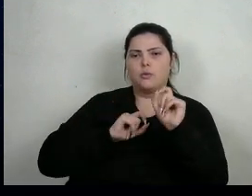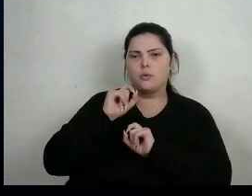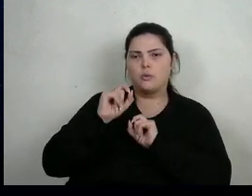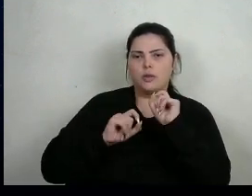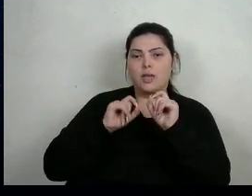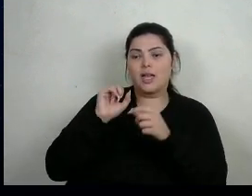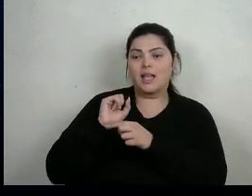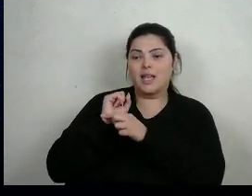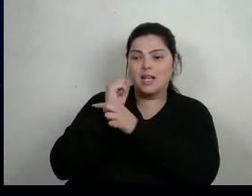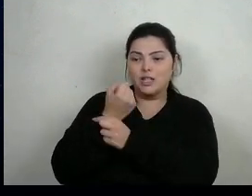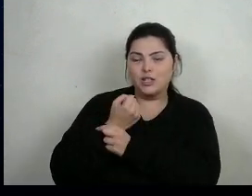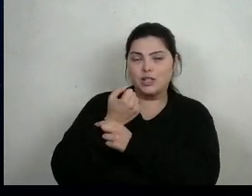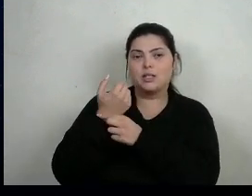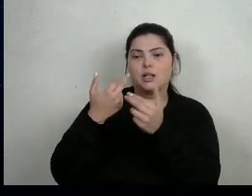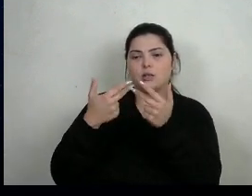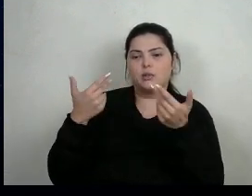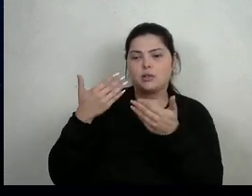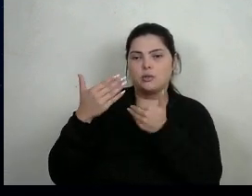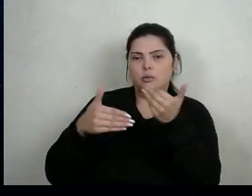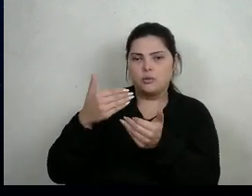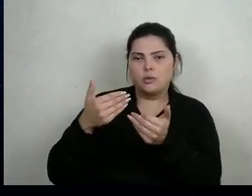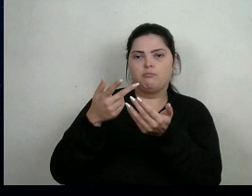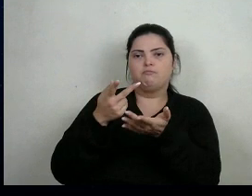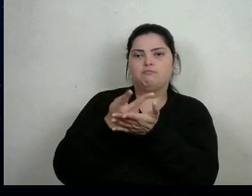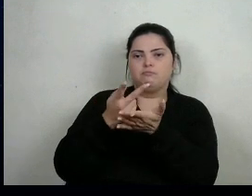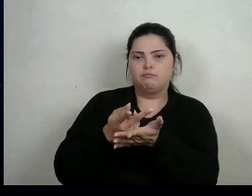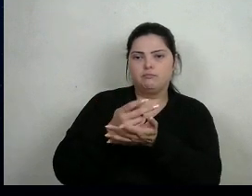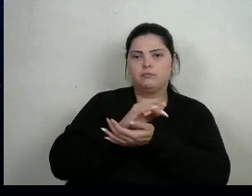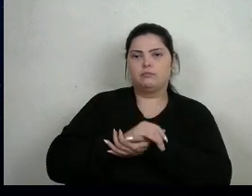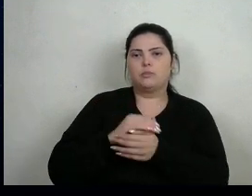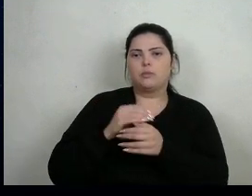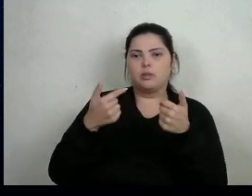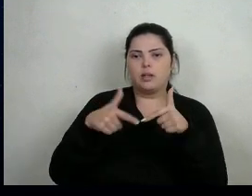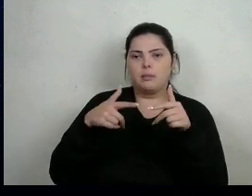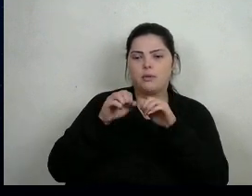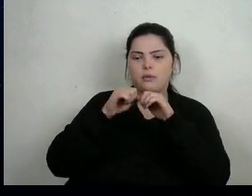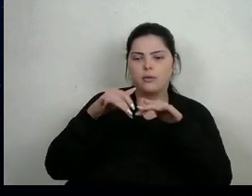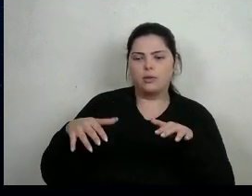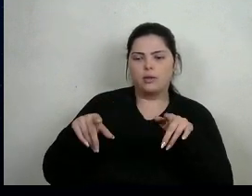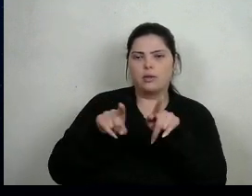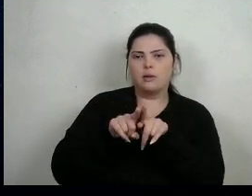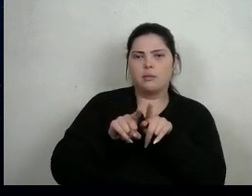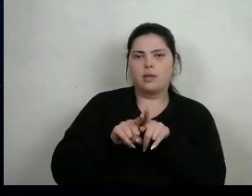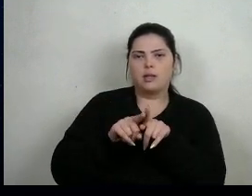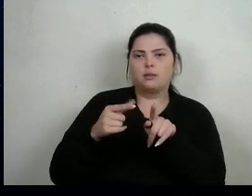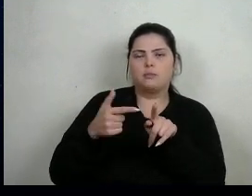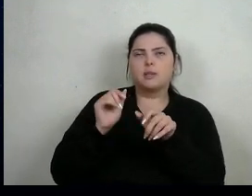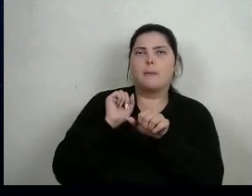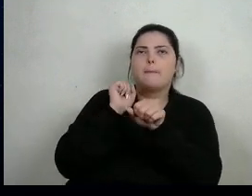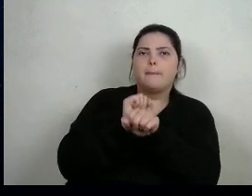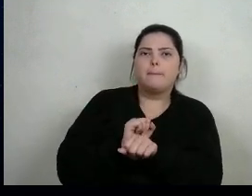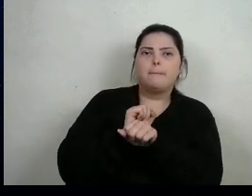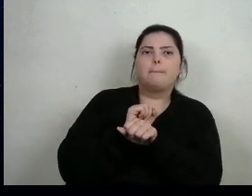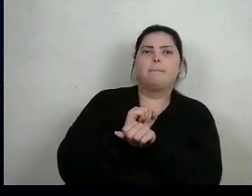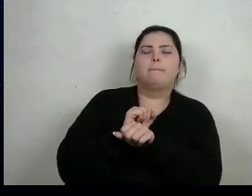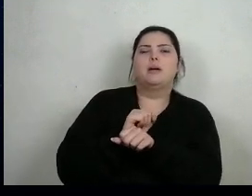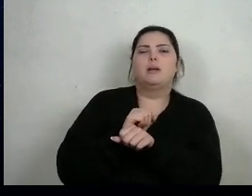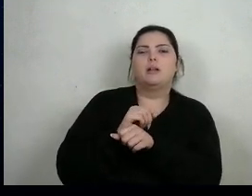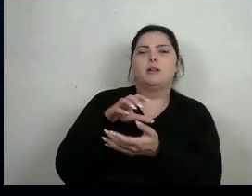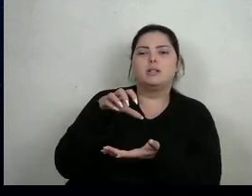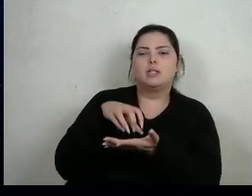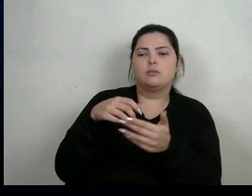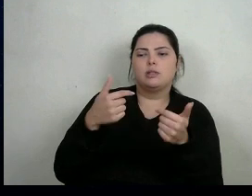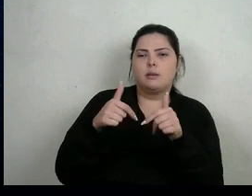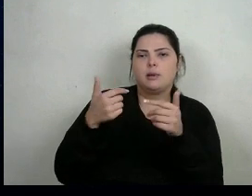que as coisas andem de maneira consistente e que o trabalho flua sem ficar parando nos nossos centros de trabalho porque eu não quero ficar